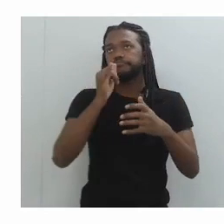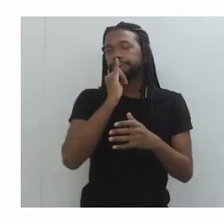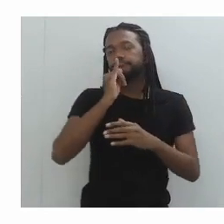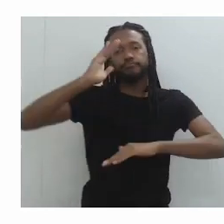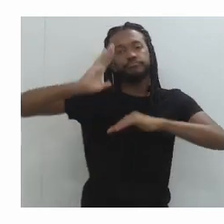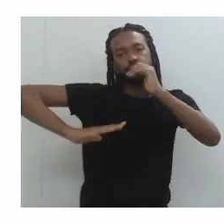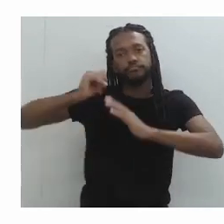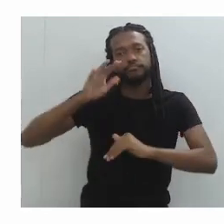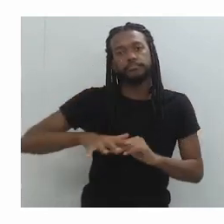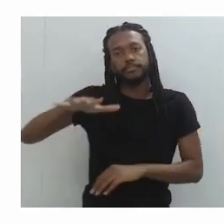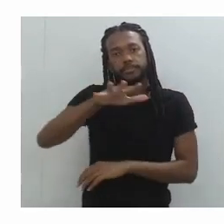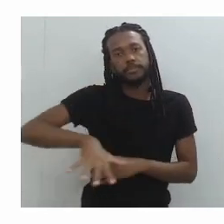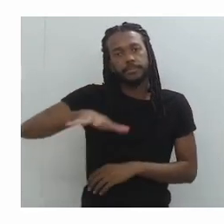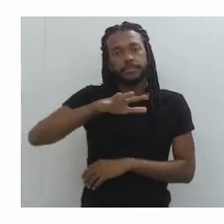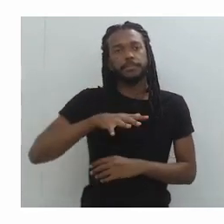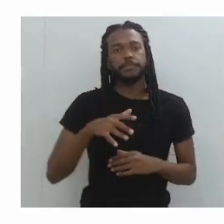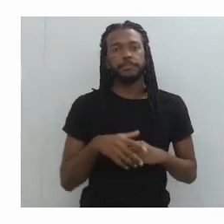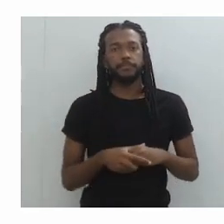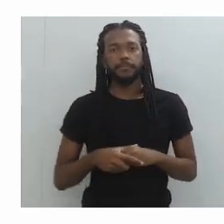habilidade de